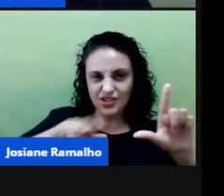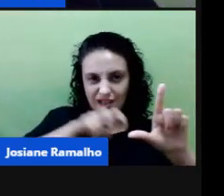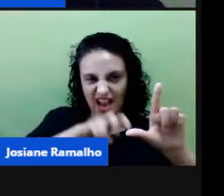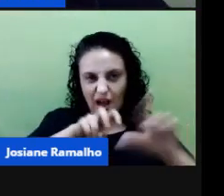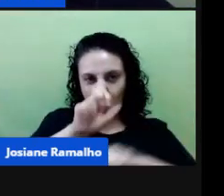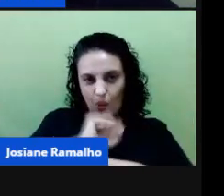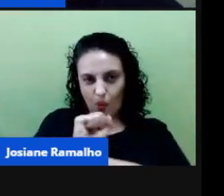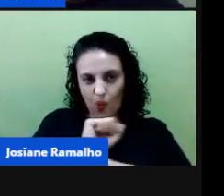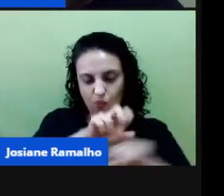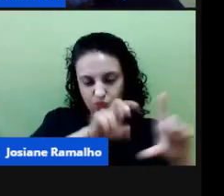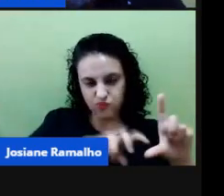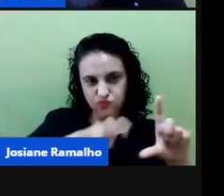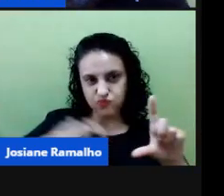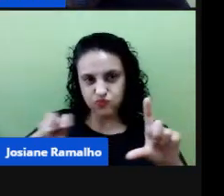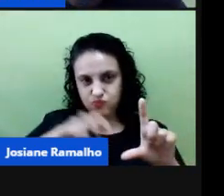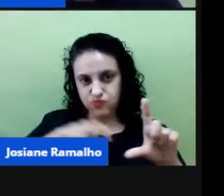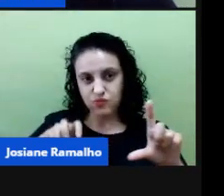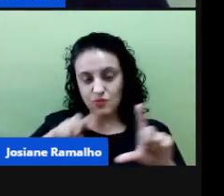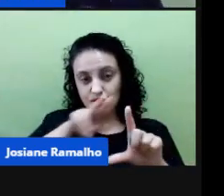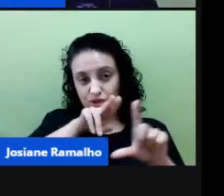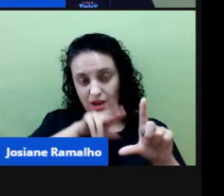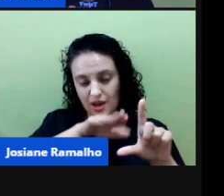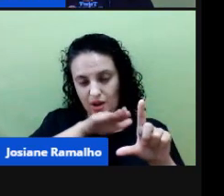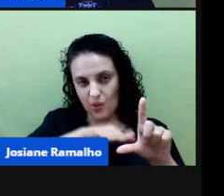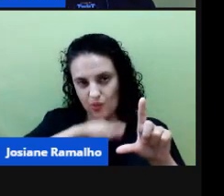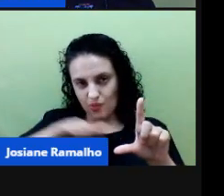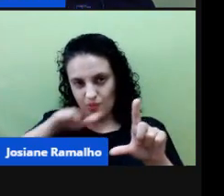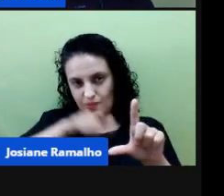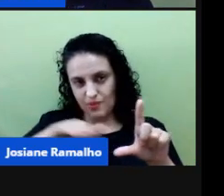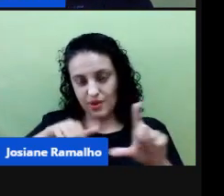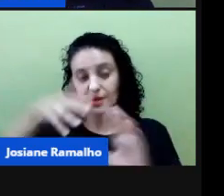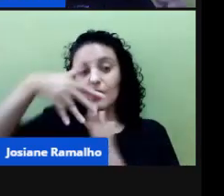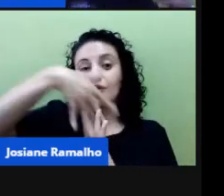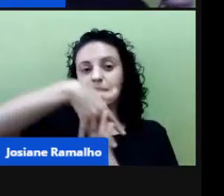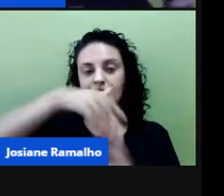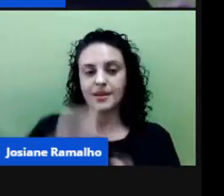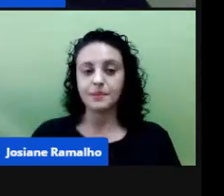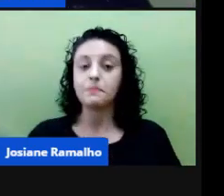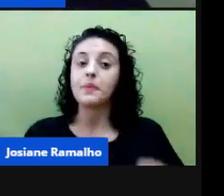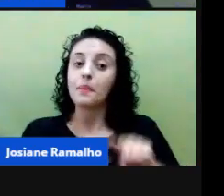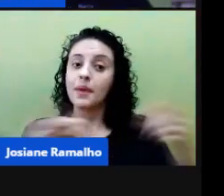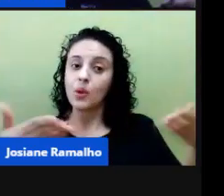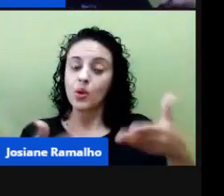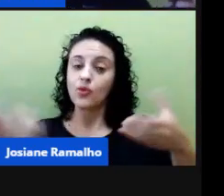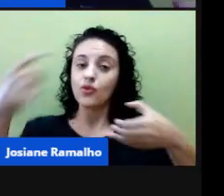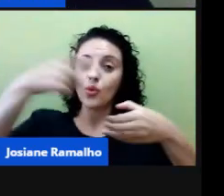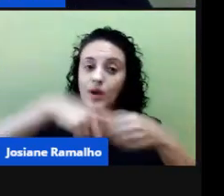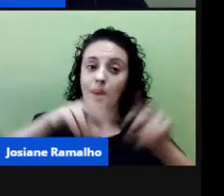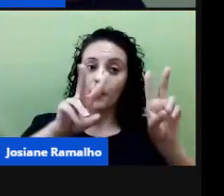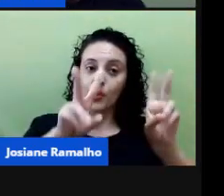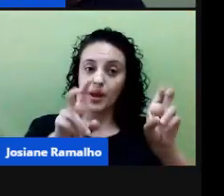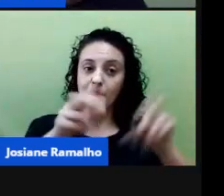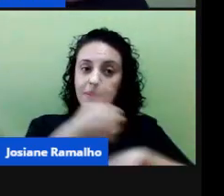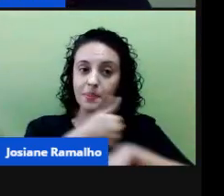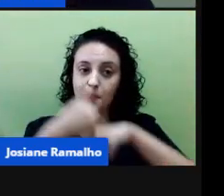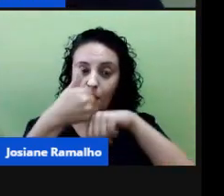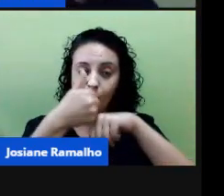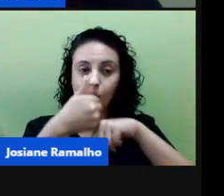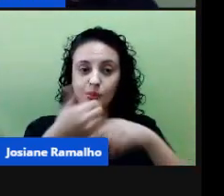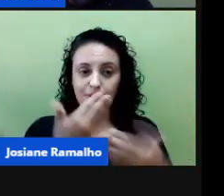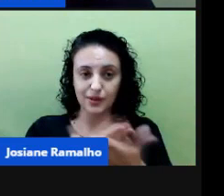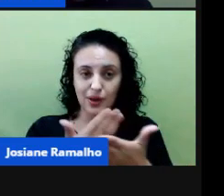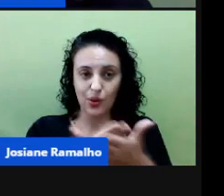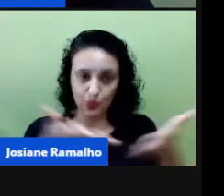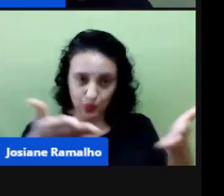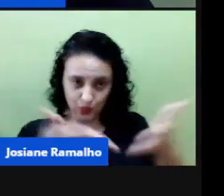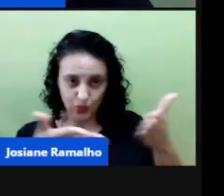Bom, mas vamos falar um pouquinho sobre documentário, que é o objeto dessa aula, então. O que é o documentário?